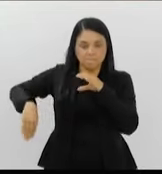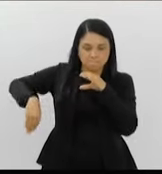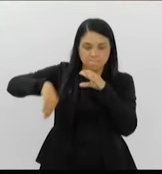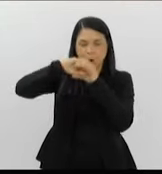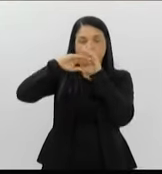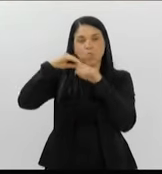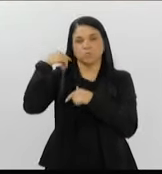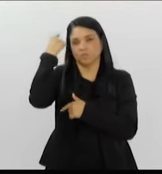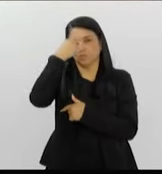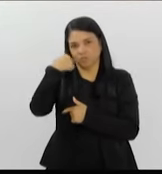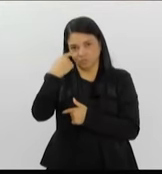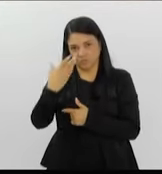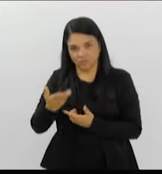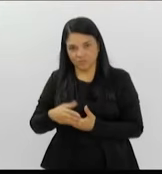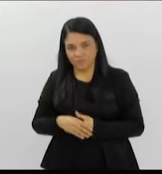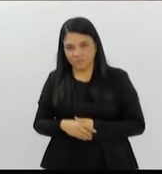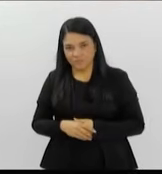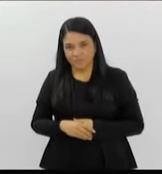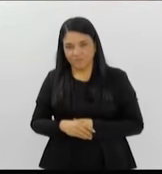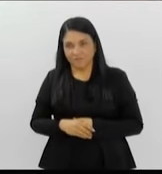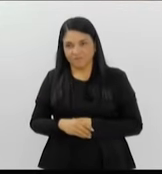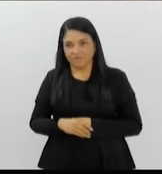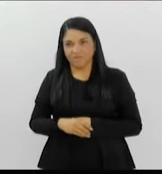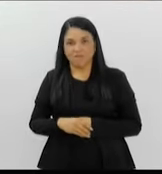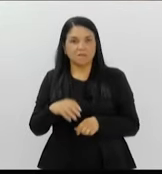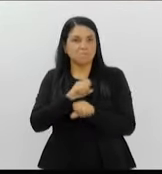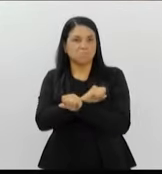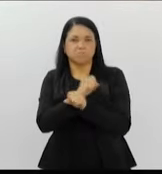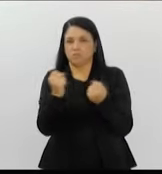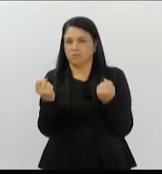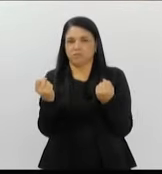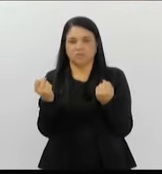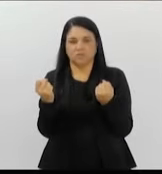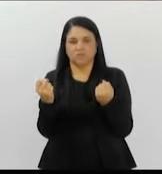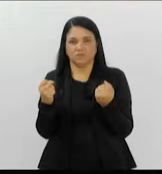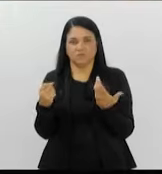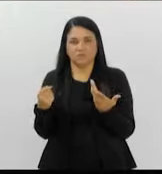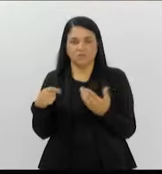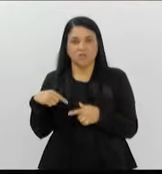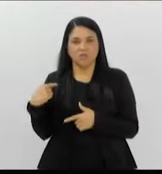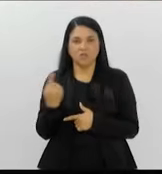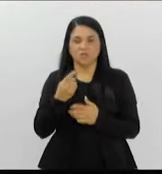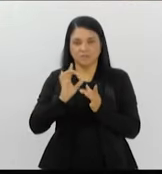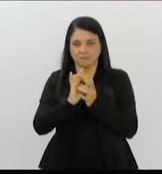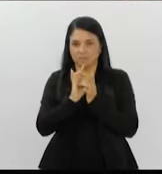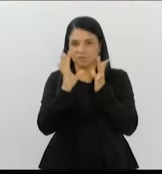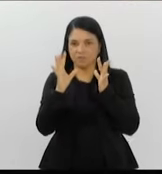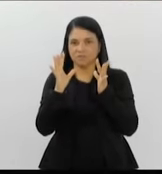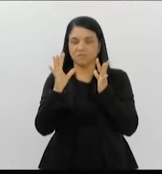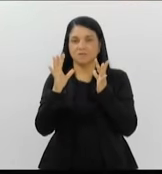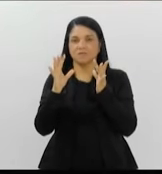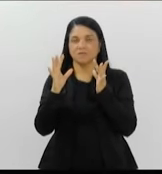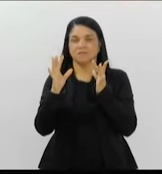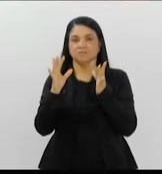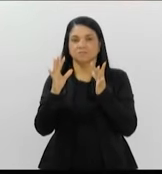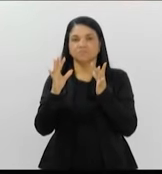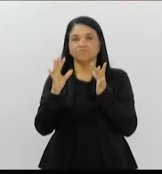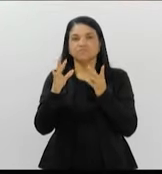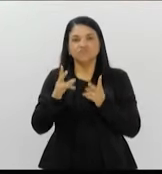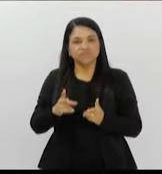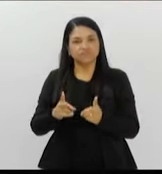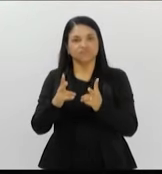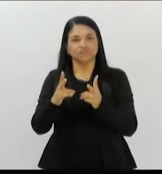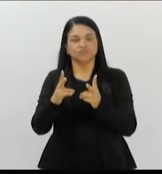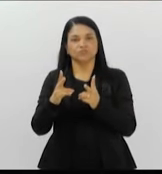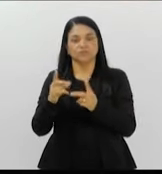face. Não é possível que a nossa democracia continue sendo atacada com a